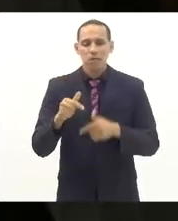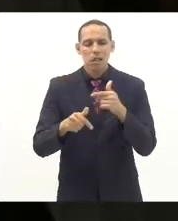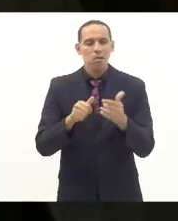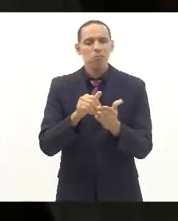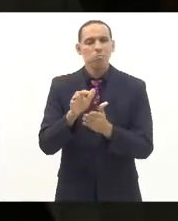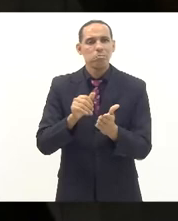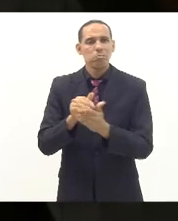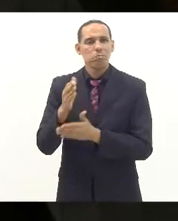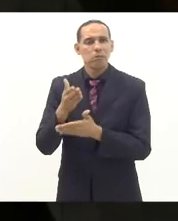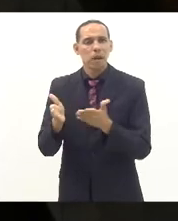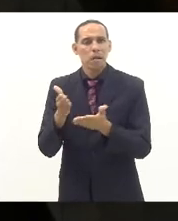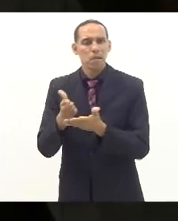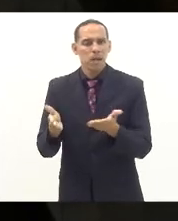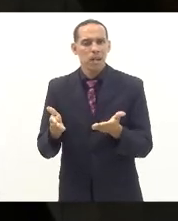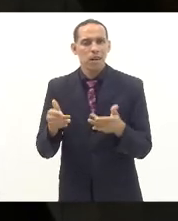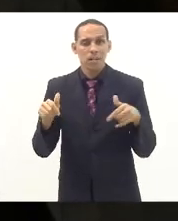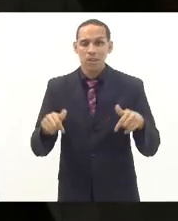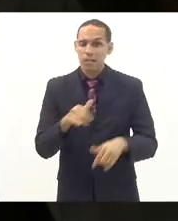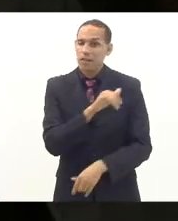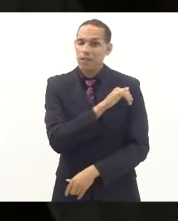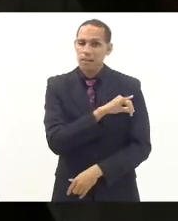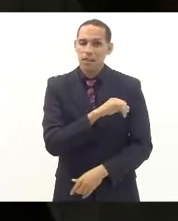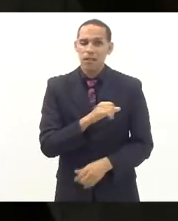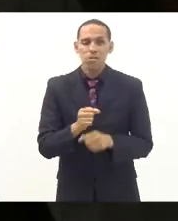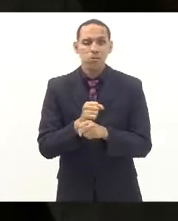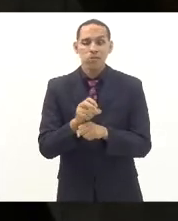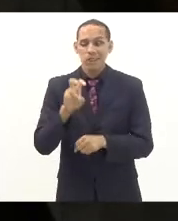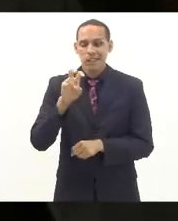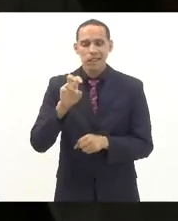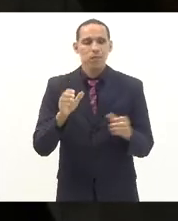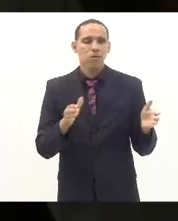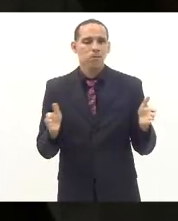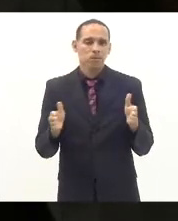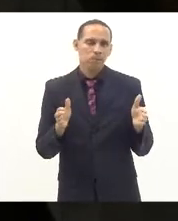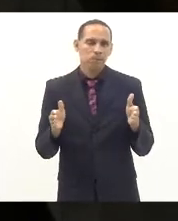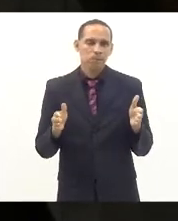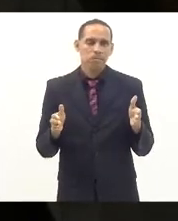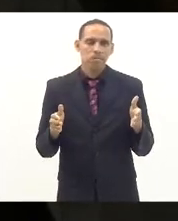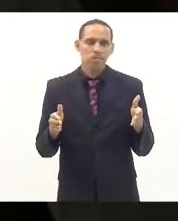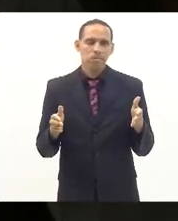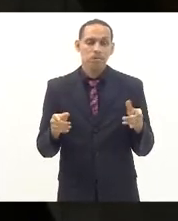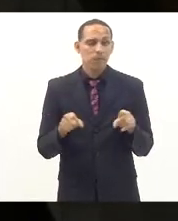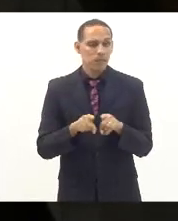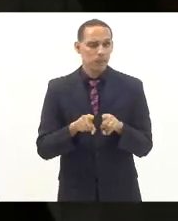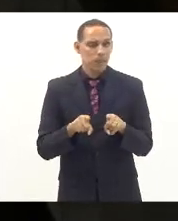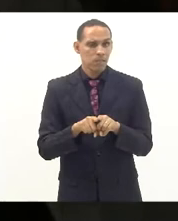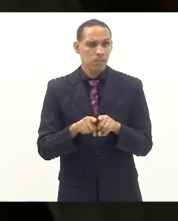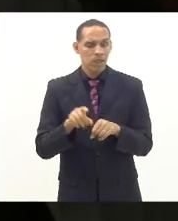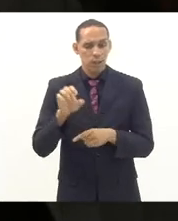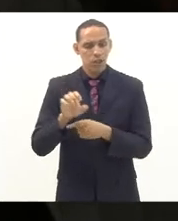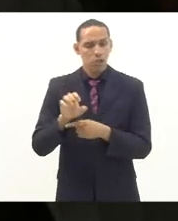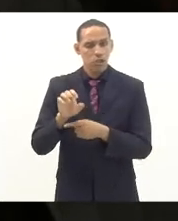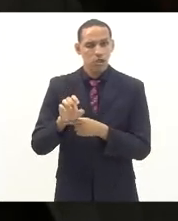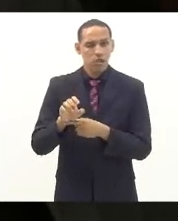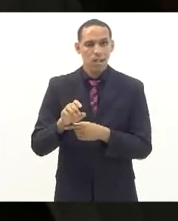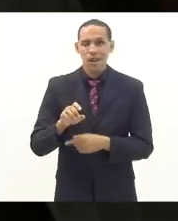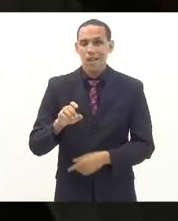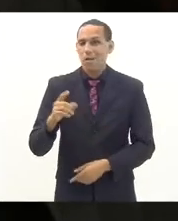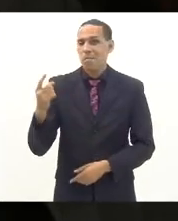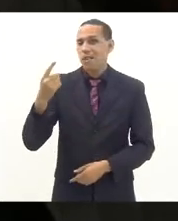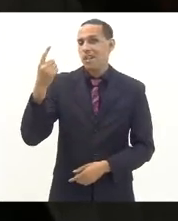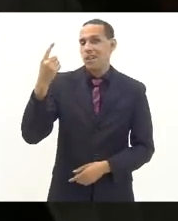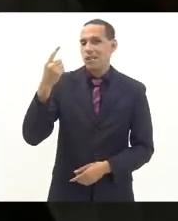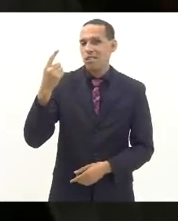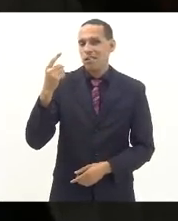perdidos no Rio de Janeiro nos últimos cinco anos que faz que faz inclusive com que o estado lidera o ranking